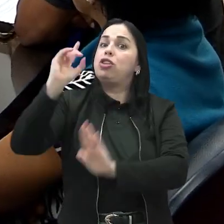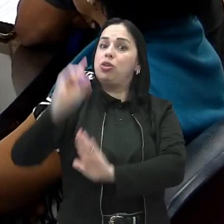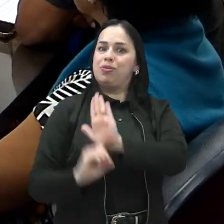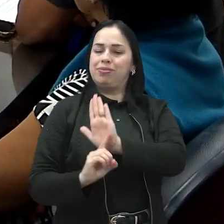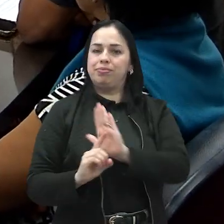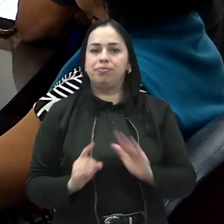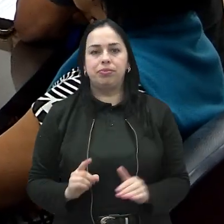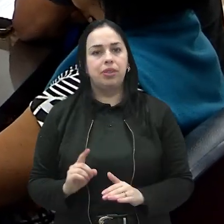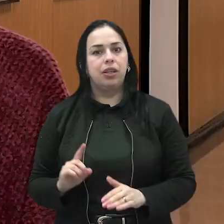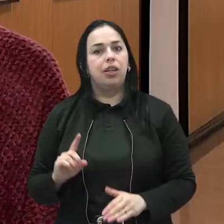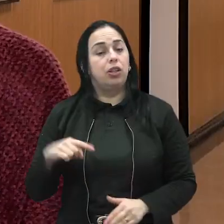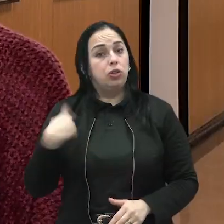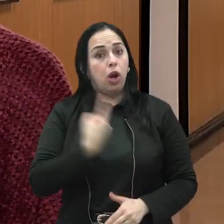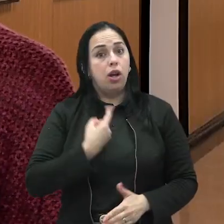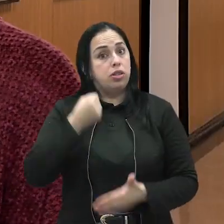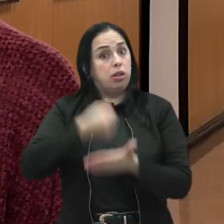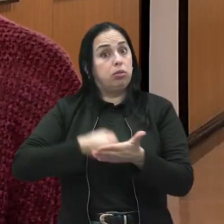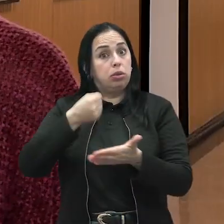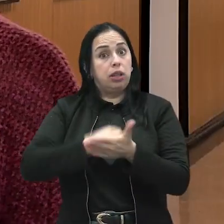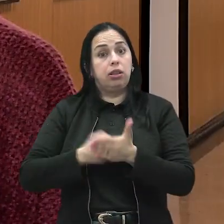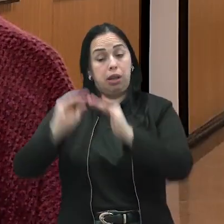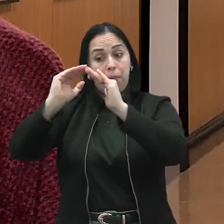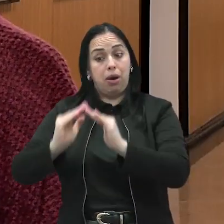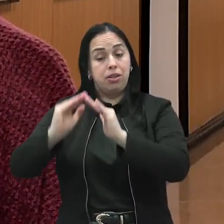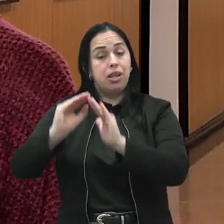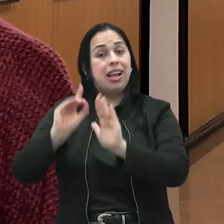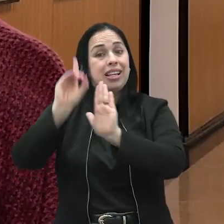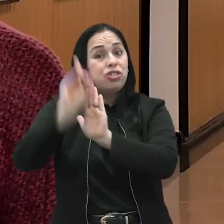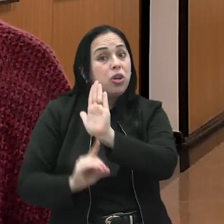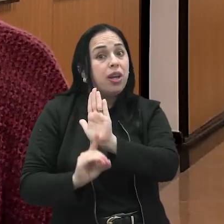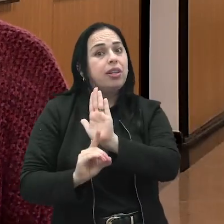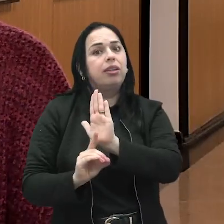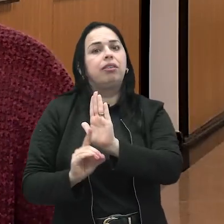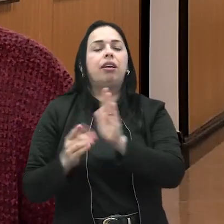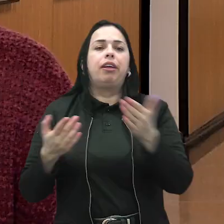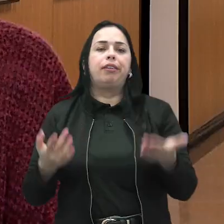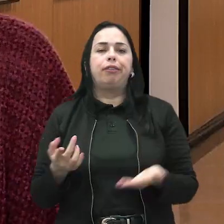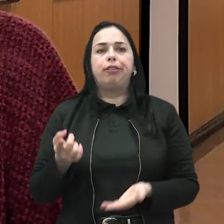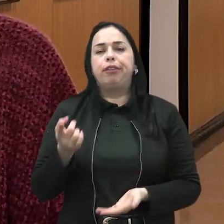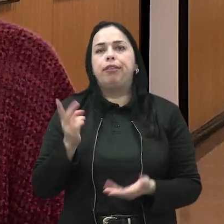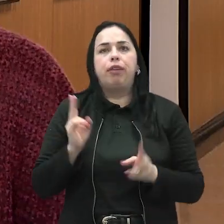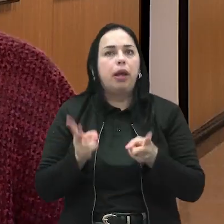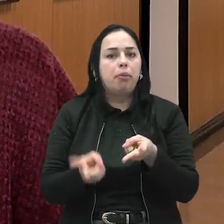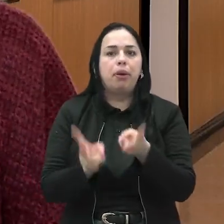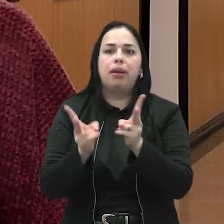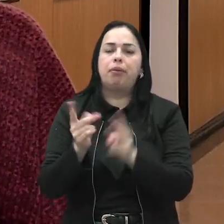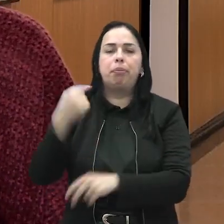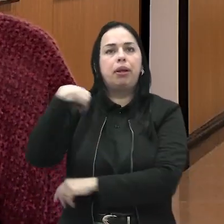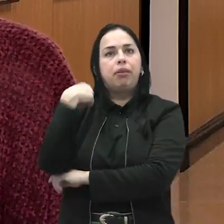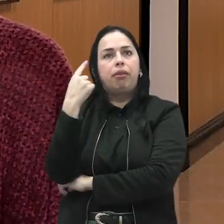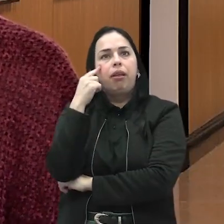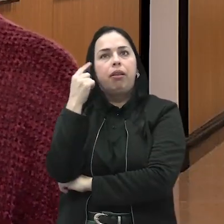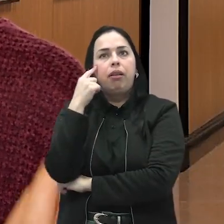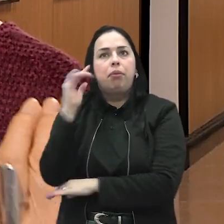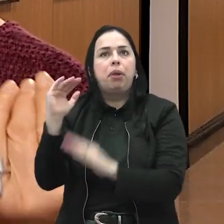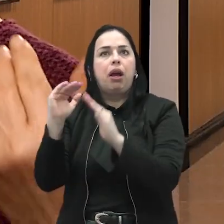à moradia na cidade. É a luta pela moradia digna, né? Então você não pode estar toda